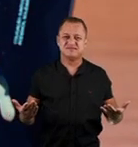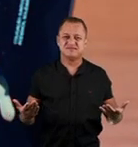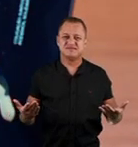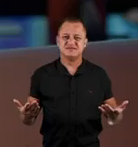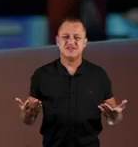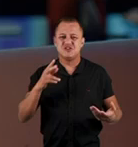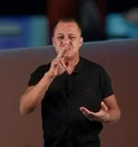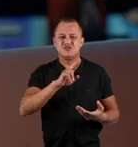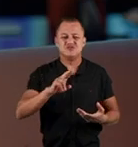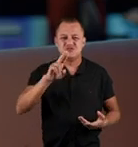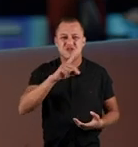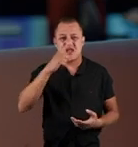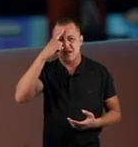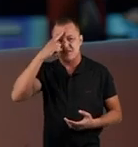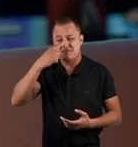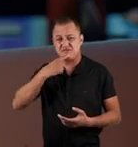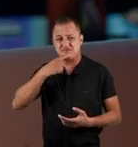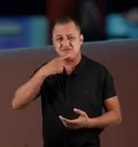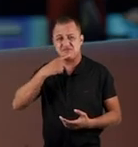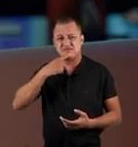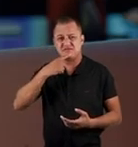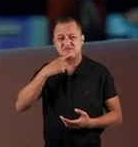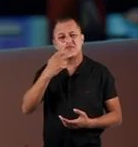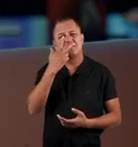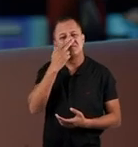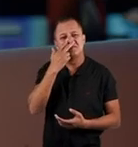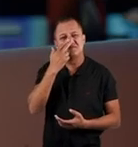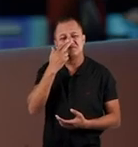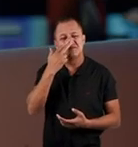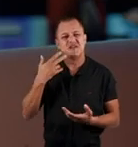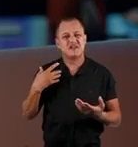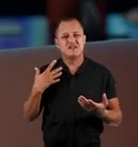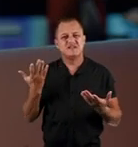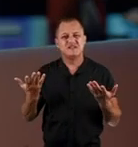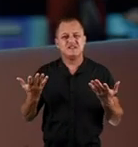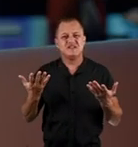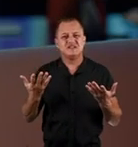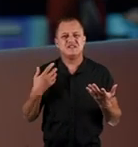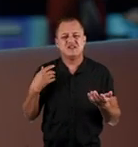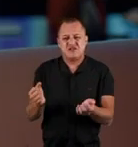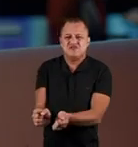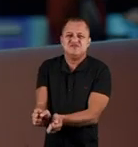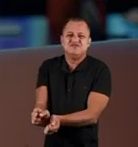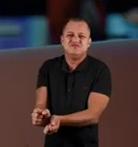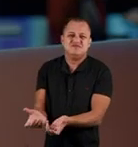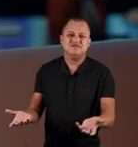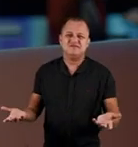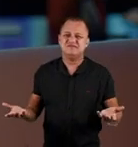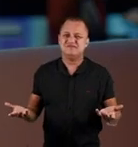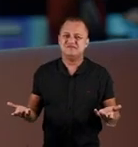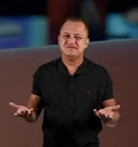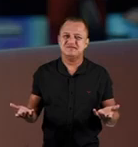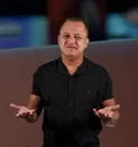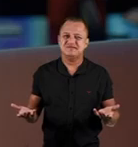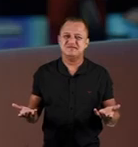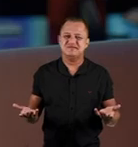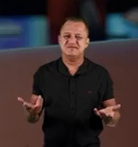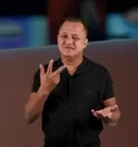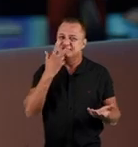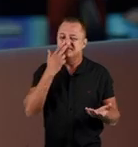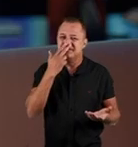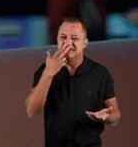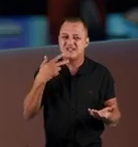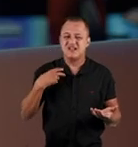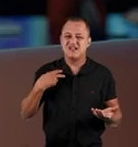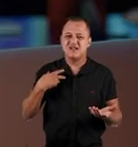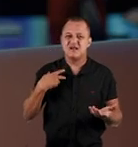eh utilizar uma foto para fazer parecer que eu estou Algemado para